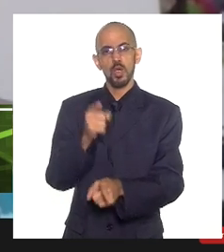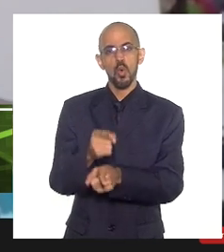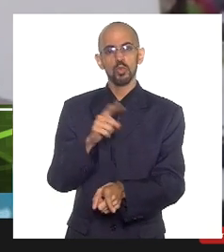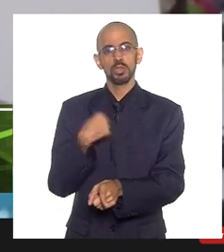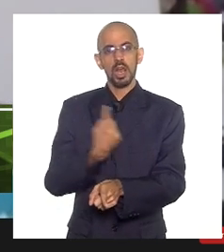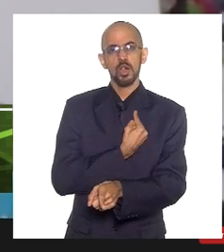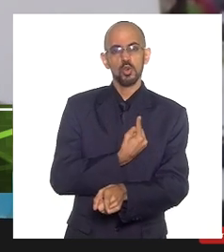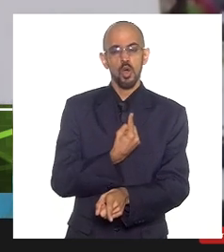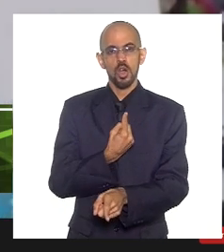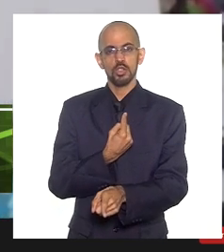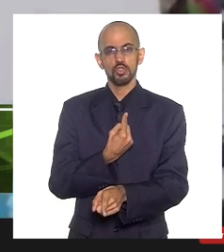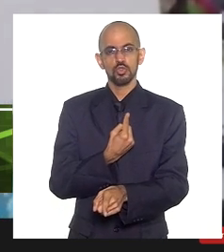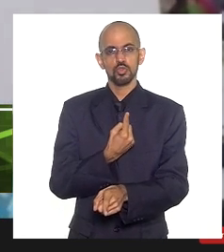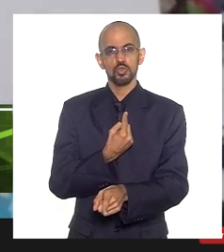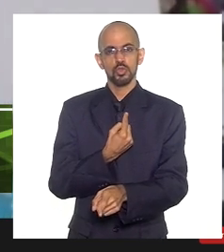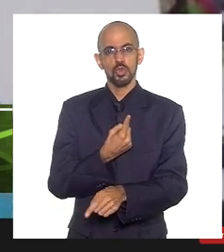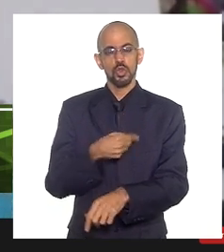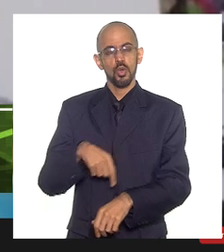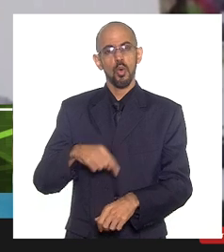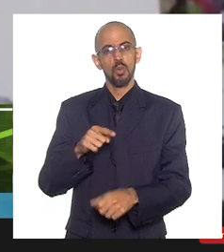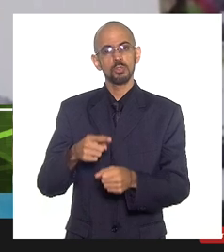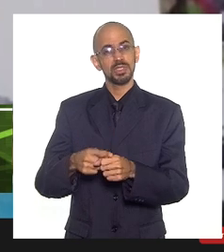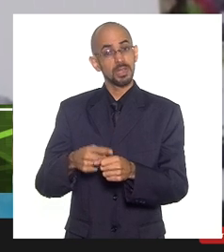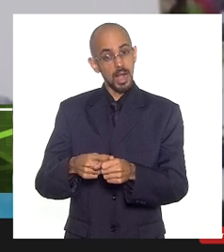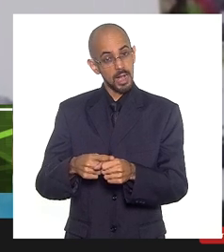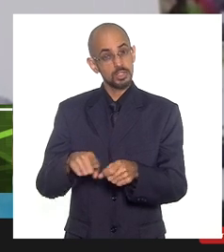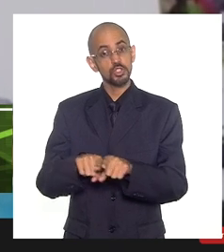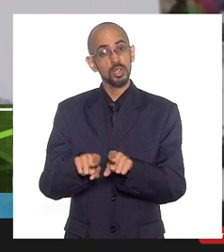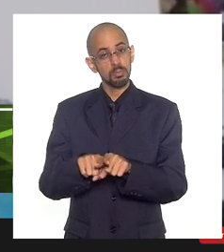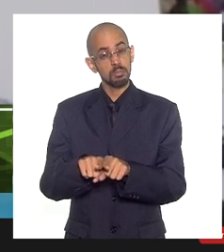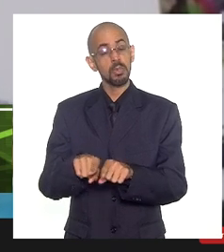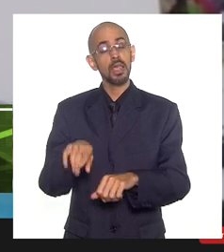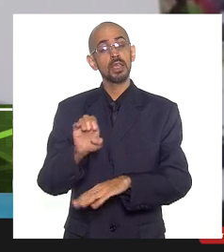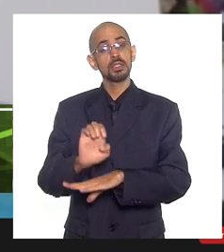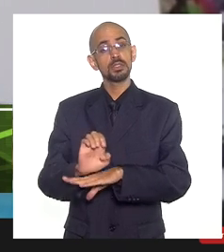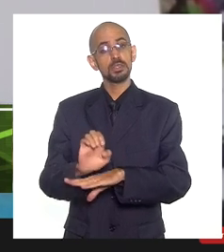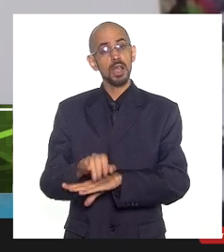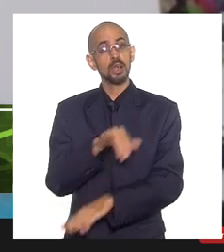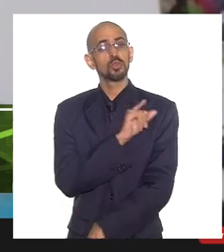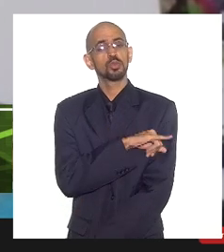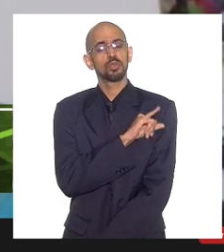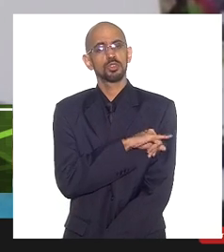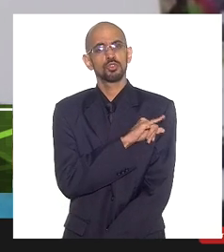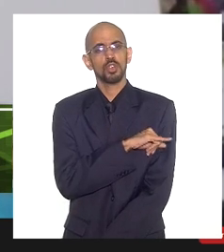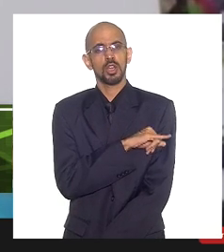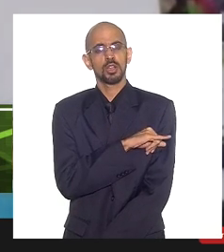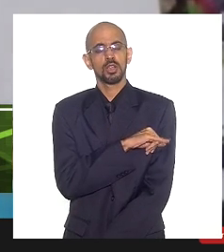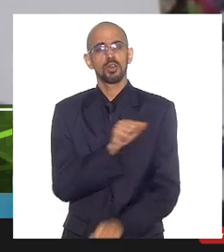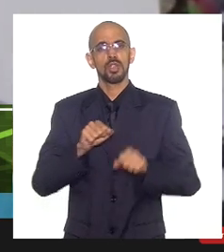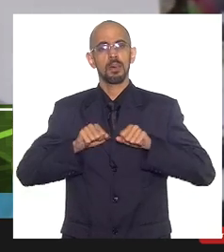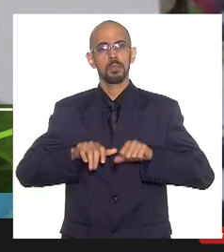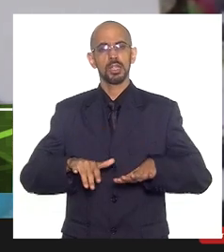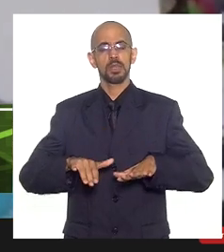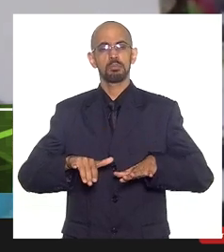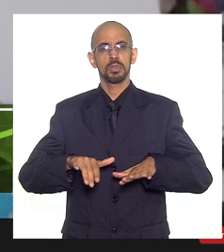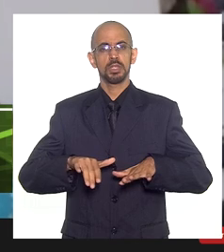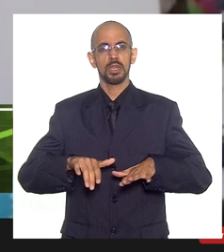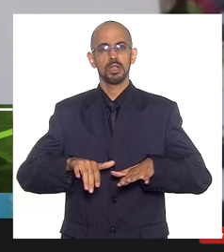universidade como estado do Rio de Janeiro para enfrentar os desdobramentos que a pandemia nos impõe